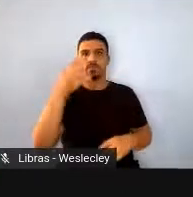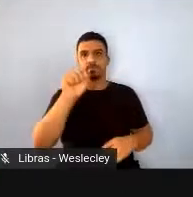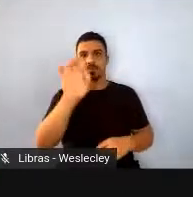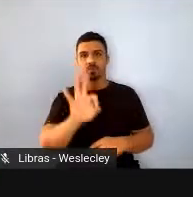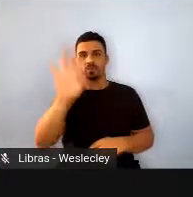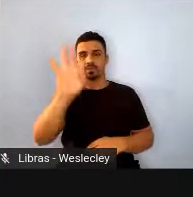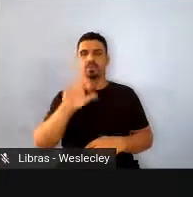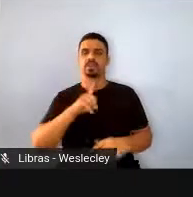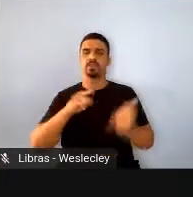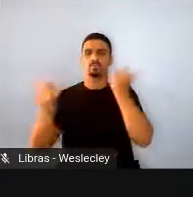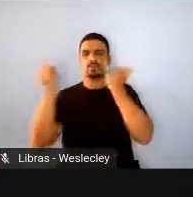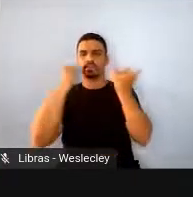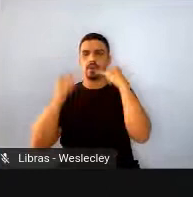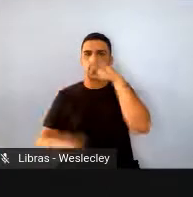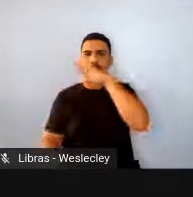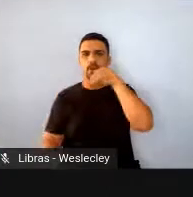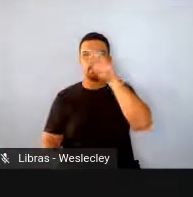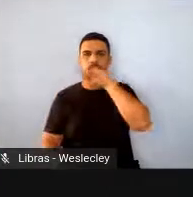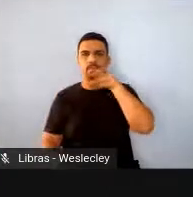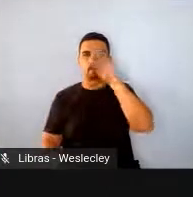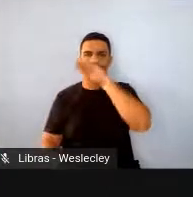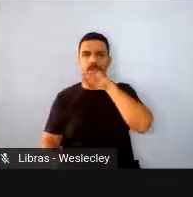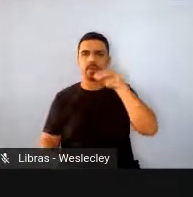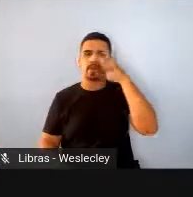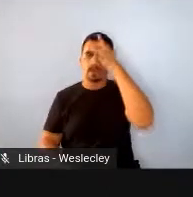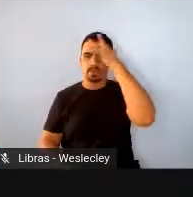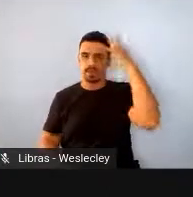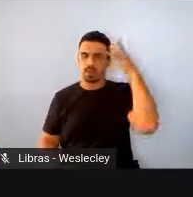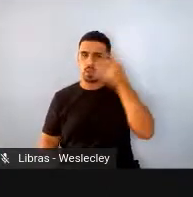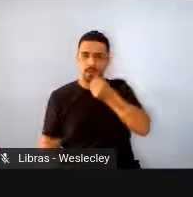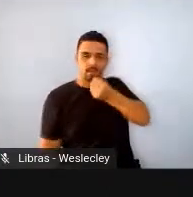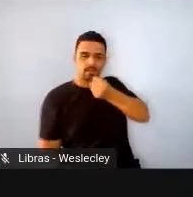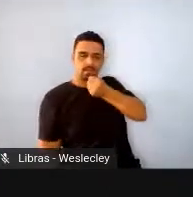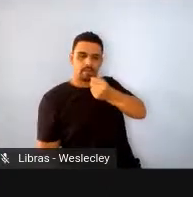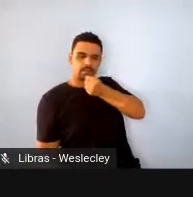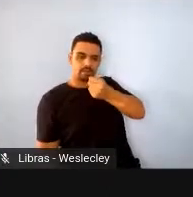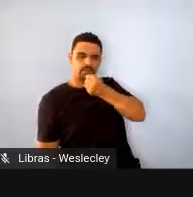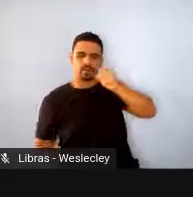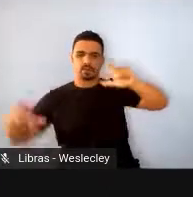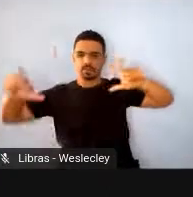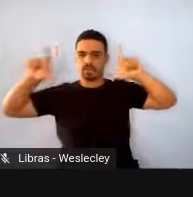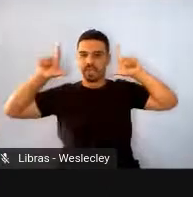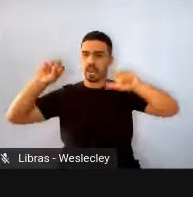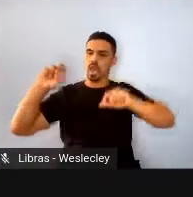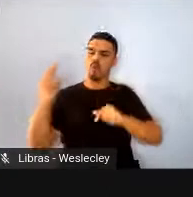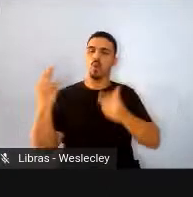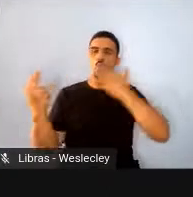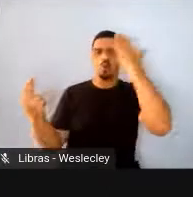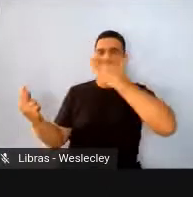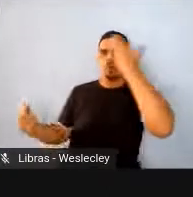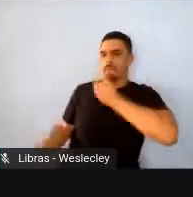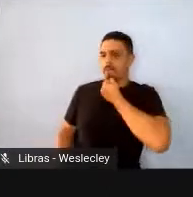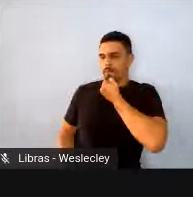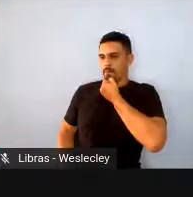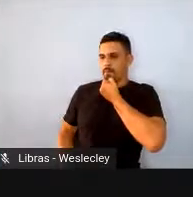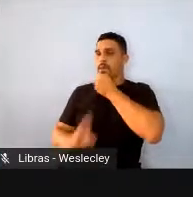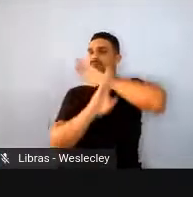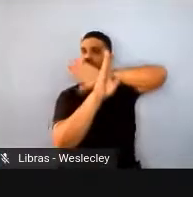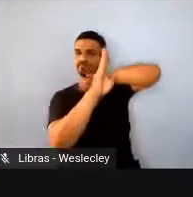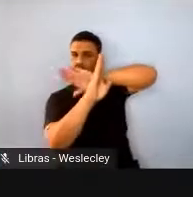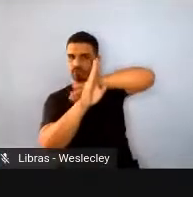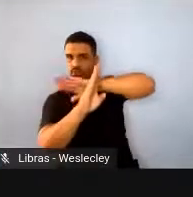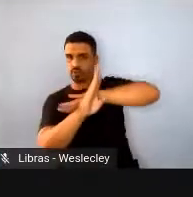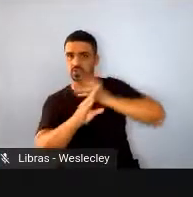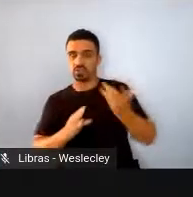orais. Isso com o jornalista aparecendo ou não aparecendo na tela. E essa informação foi